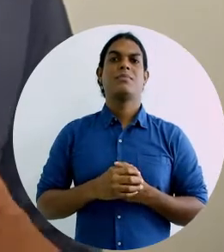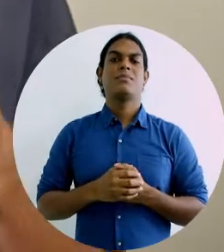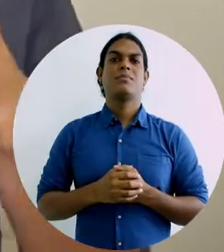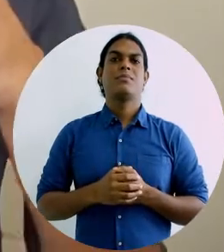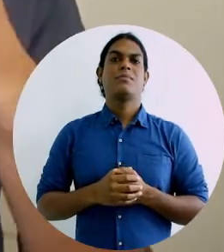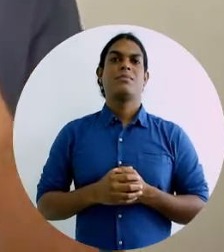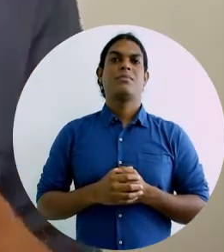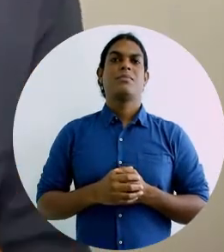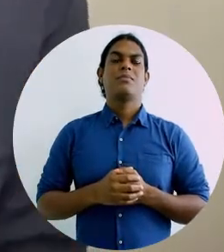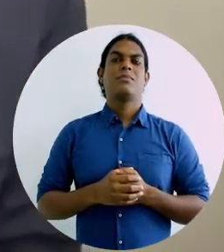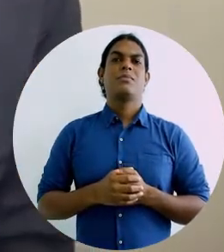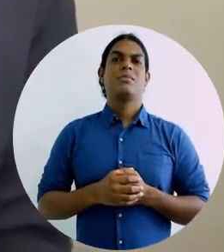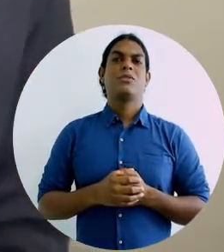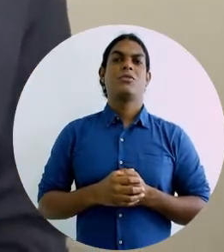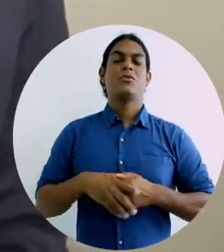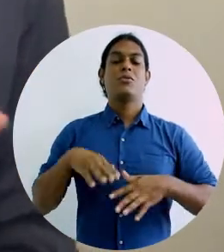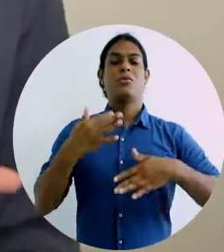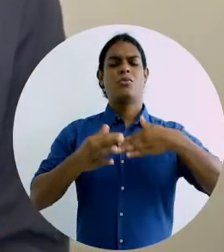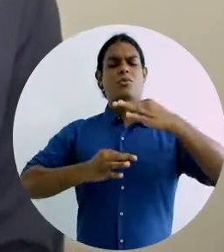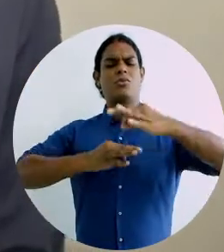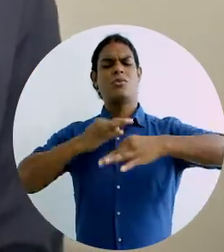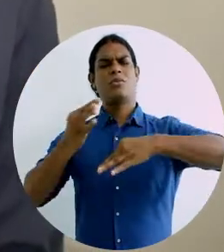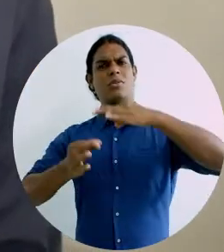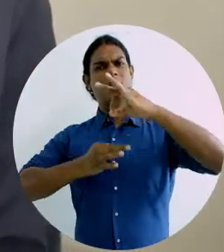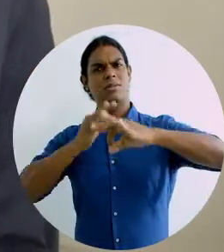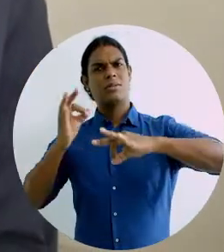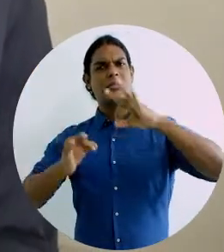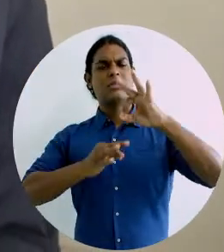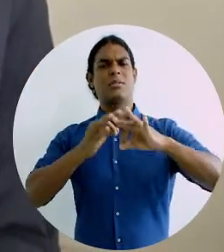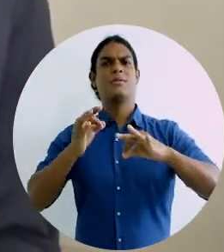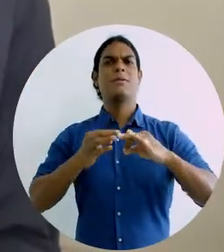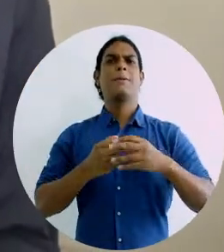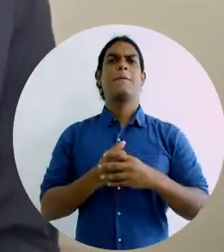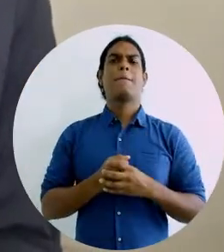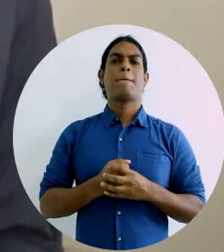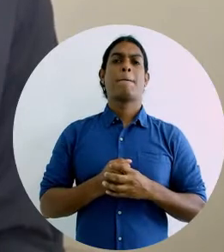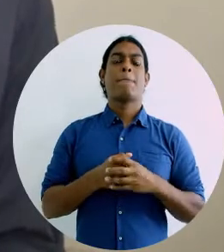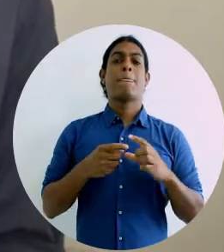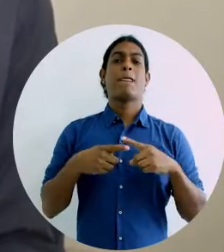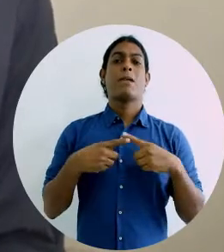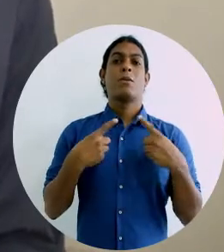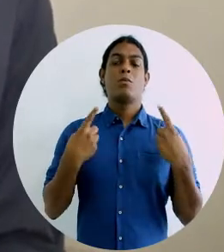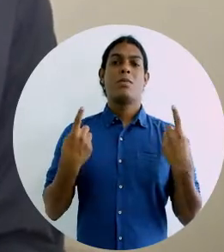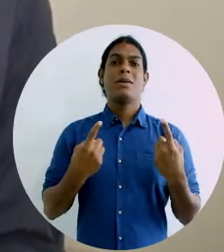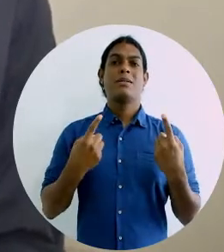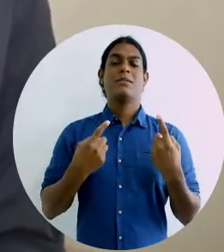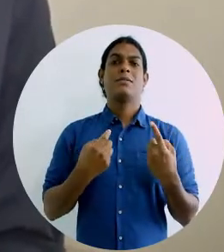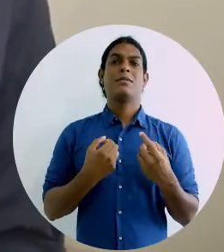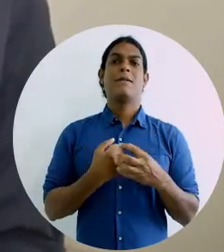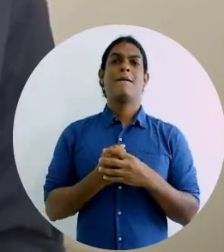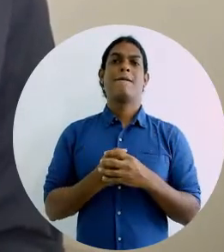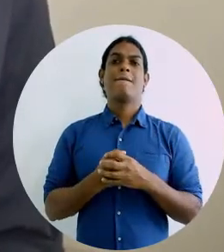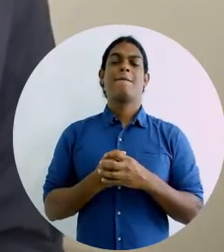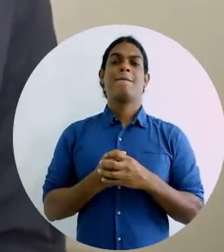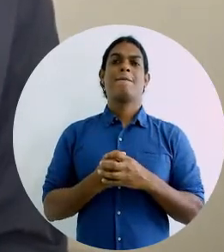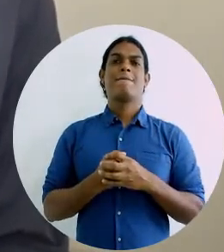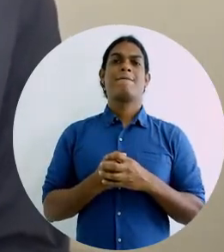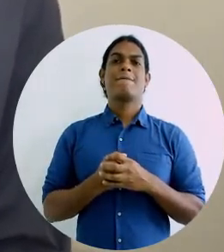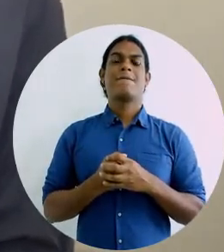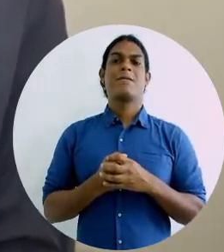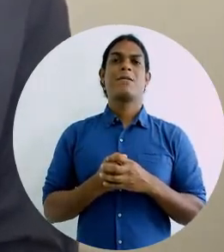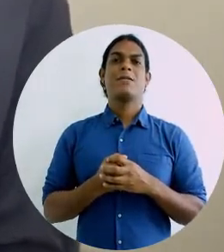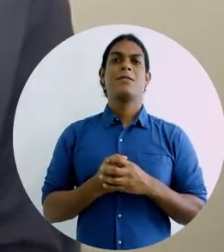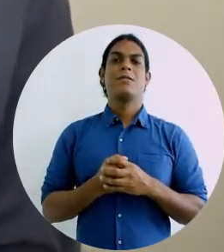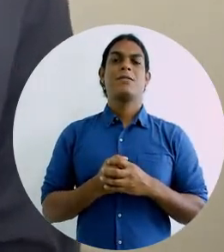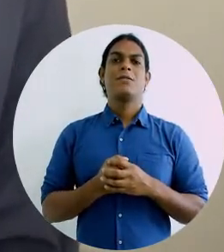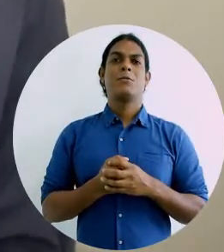foi uma formação de uma coleção. Ela foi formada, mas ao longo desse período de interação com